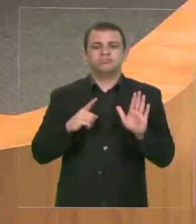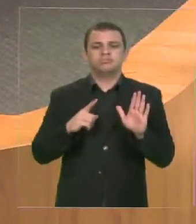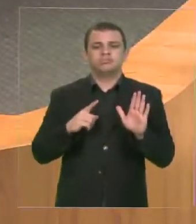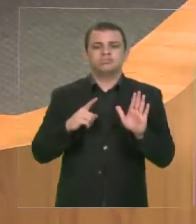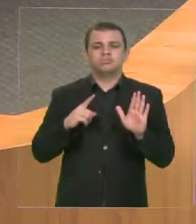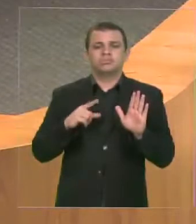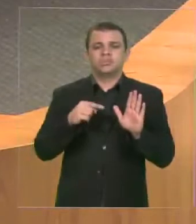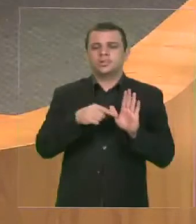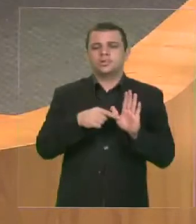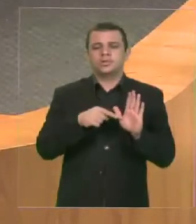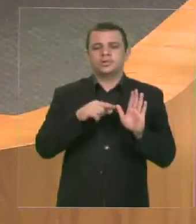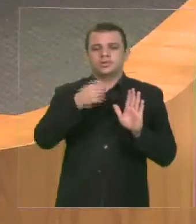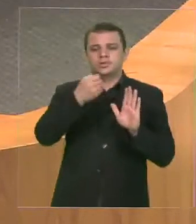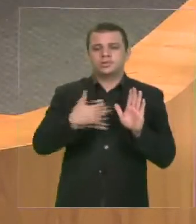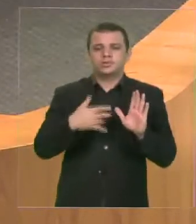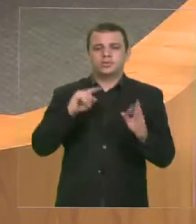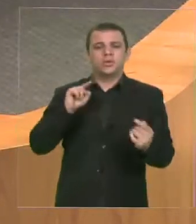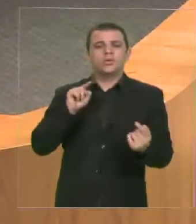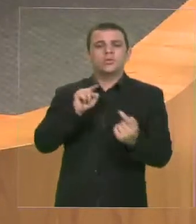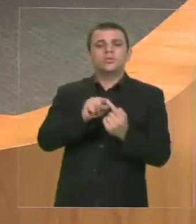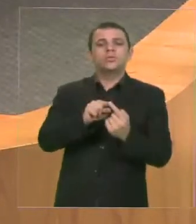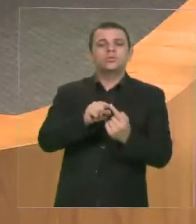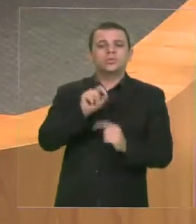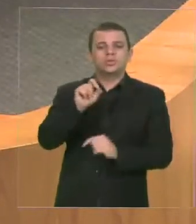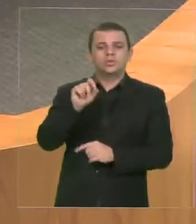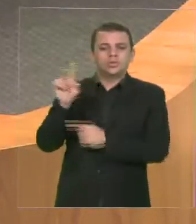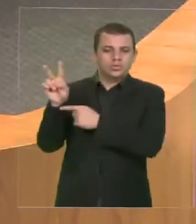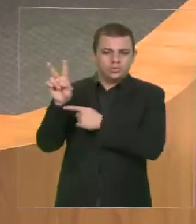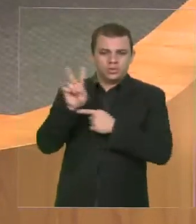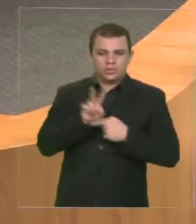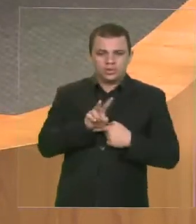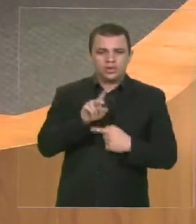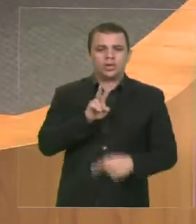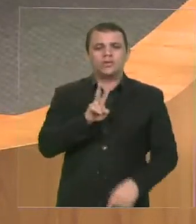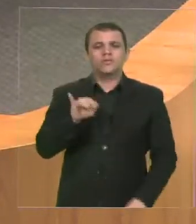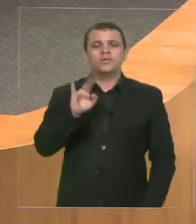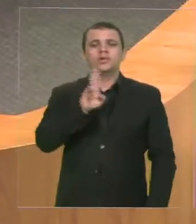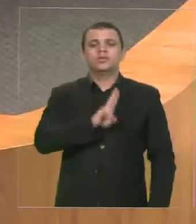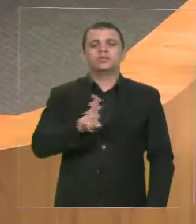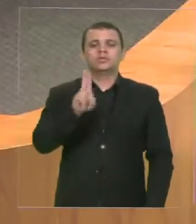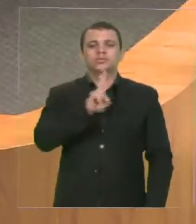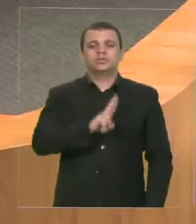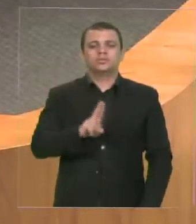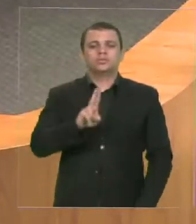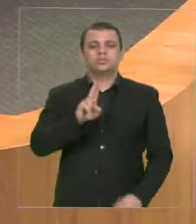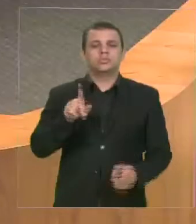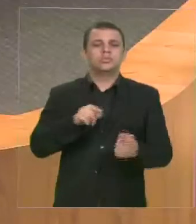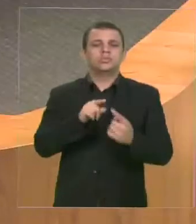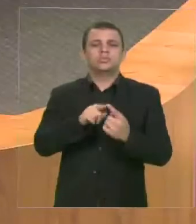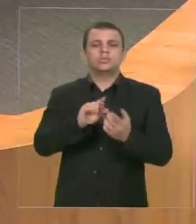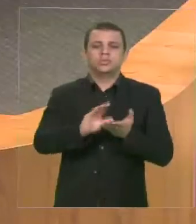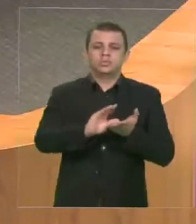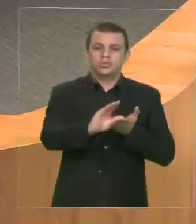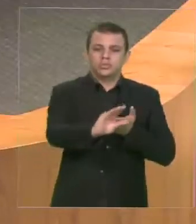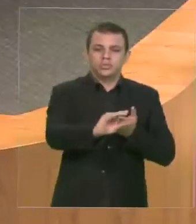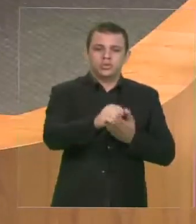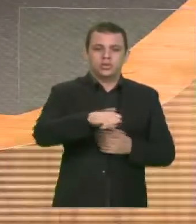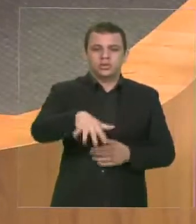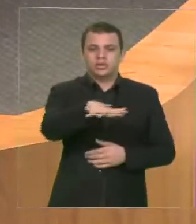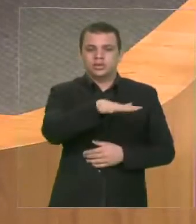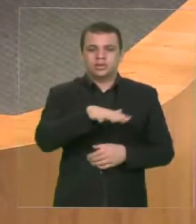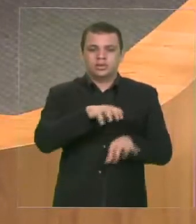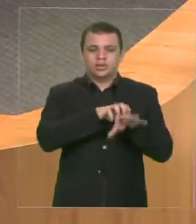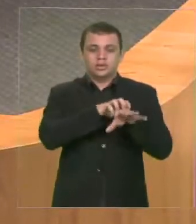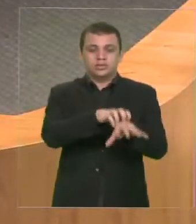objetivado que esse empréstimo será utilizado para aplicação no setor de